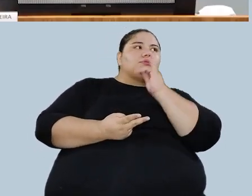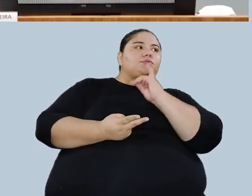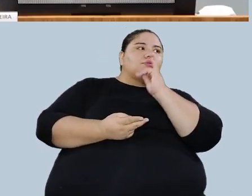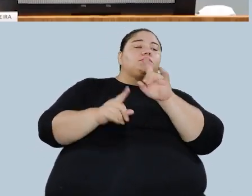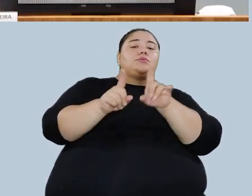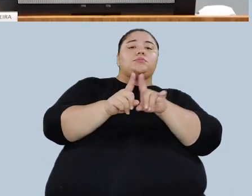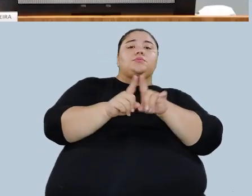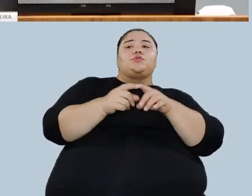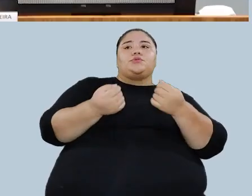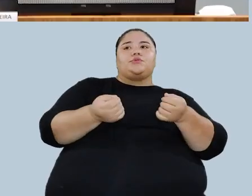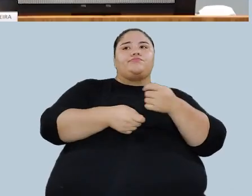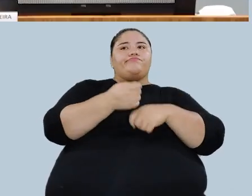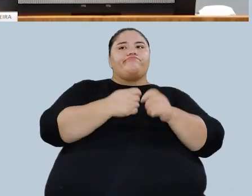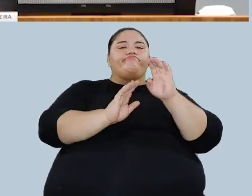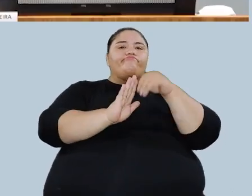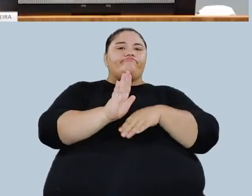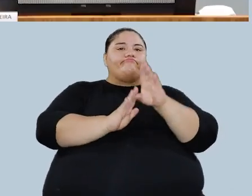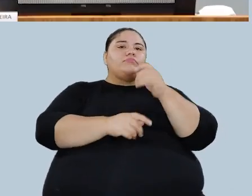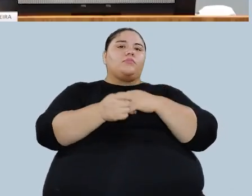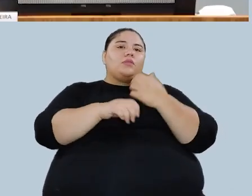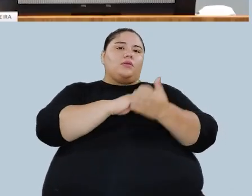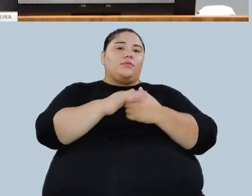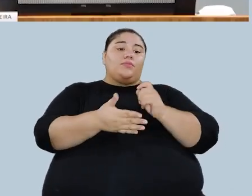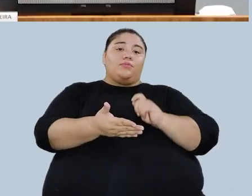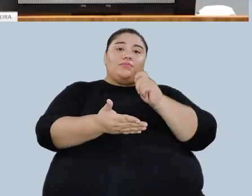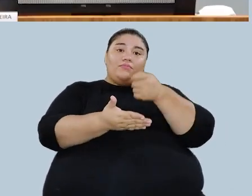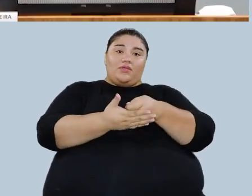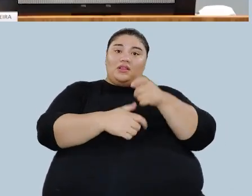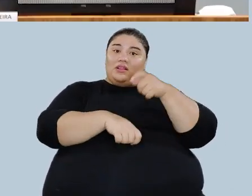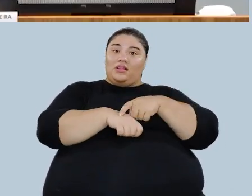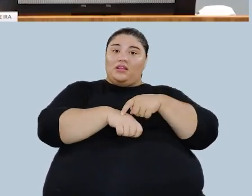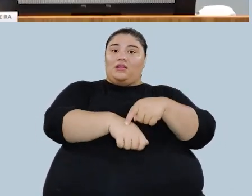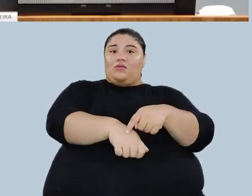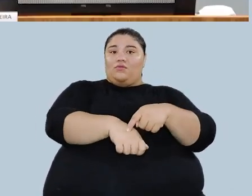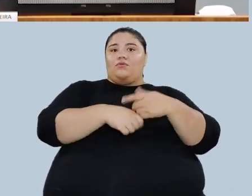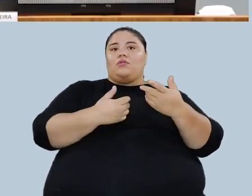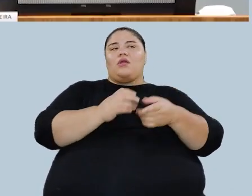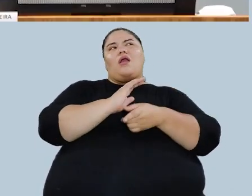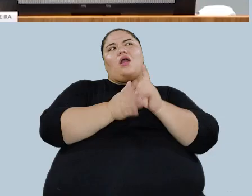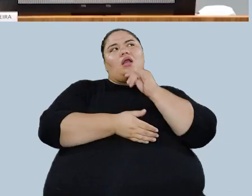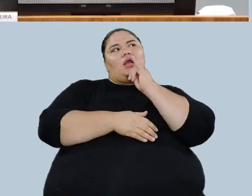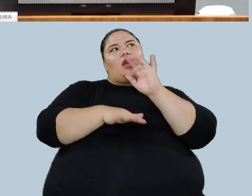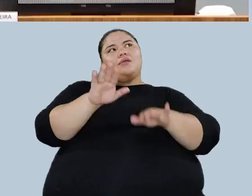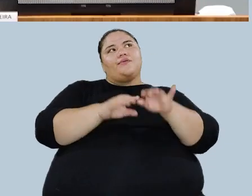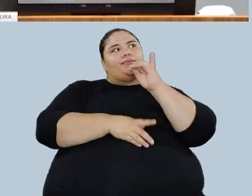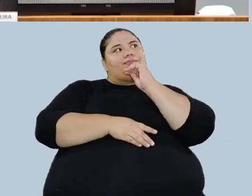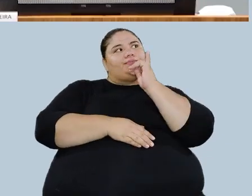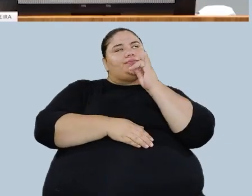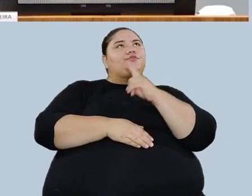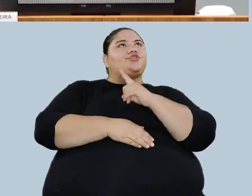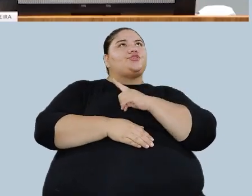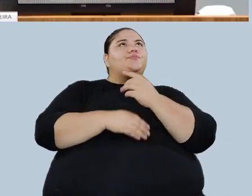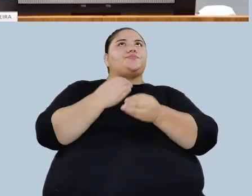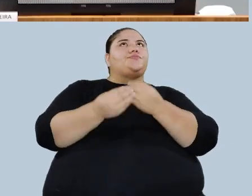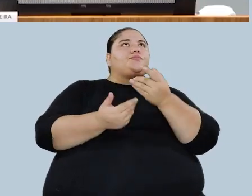casos, alteração no fluxo de caixa de algumas empresas, porque ele está pagando de imediato, ou seja, antes, às vezes, nós tínhamos